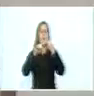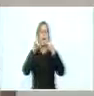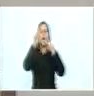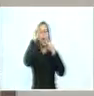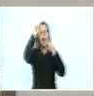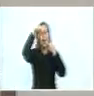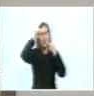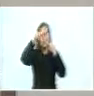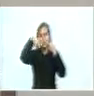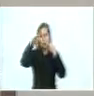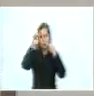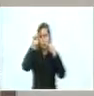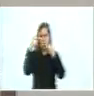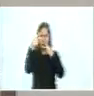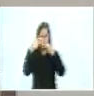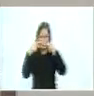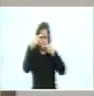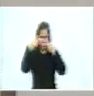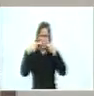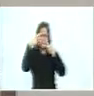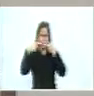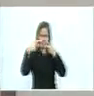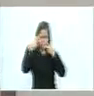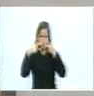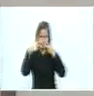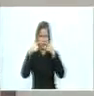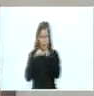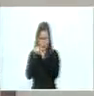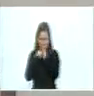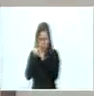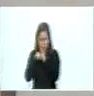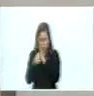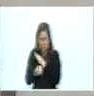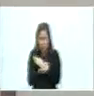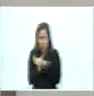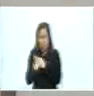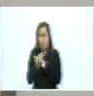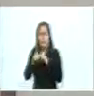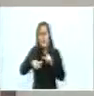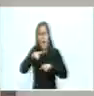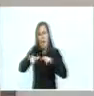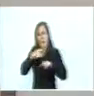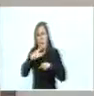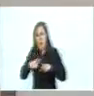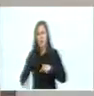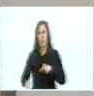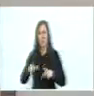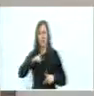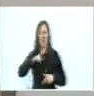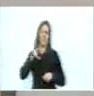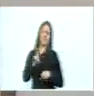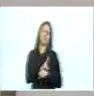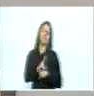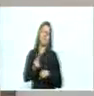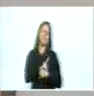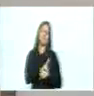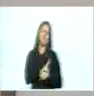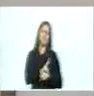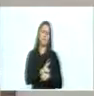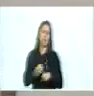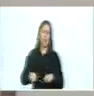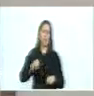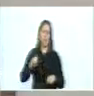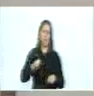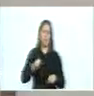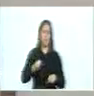e elas fizeram um levantamento de quantos casos de trabalho infantil existem em Viçosa. E é um